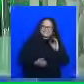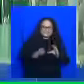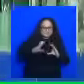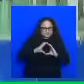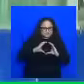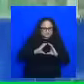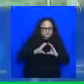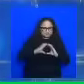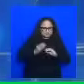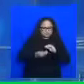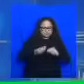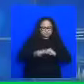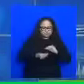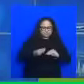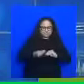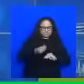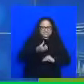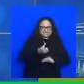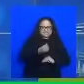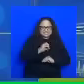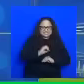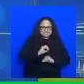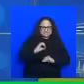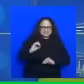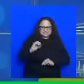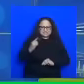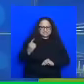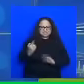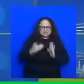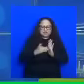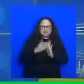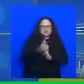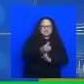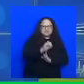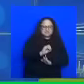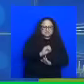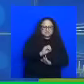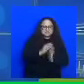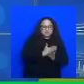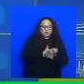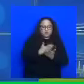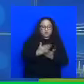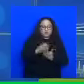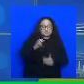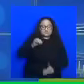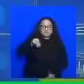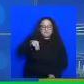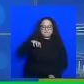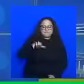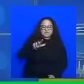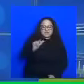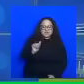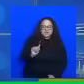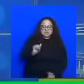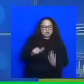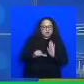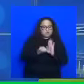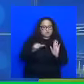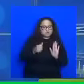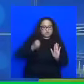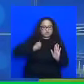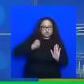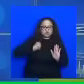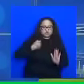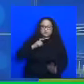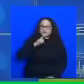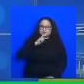Globo carregado, embaralhando 60 bolas numeradas de 01 a 60. Começou o sorteio da Mega Sena. O primeiro número está chegando.